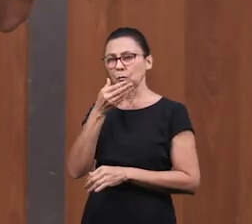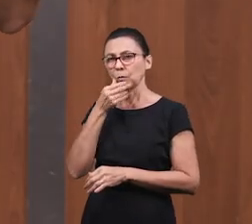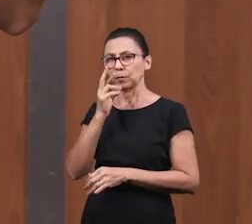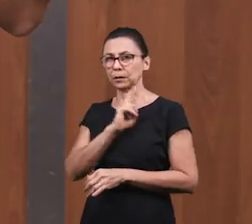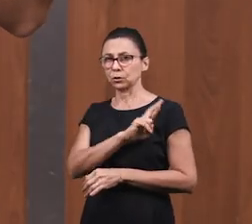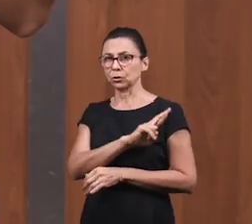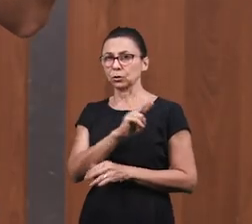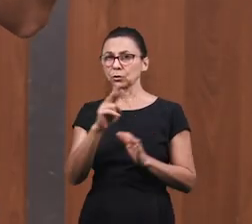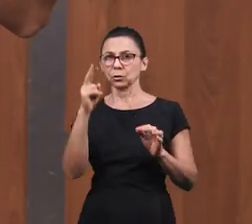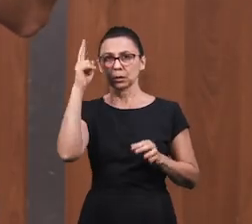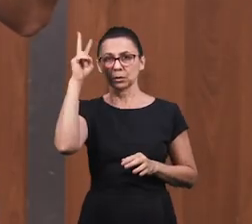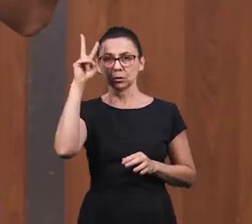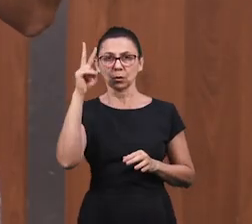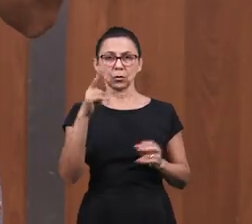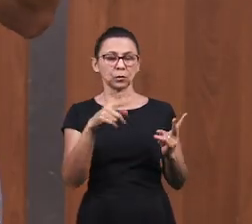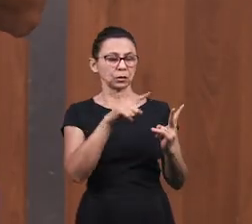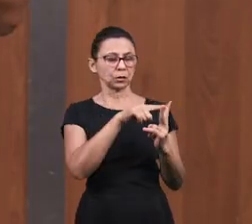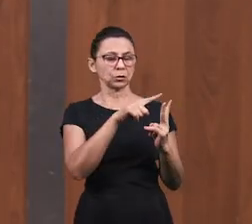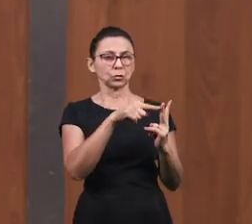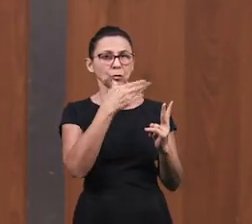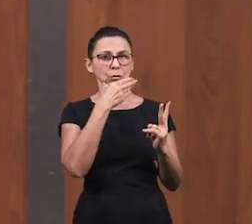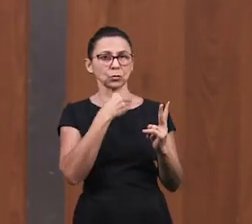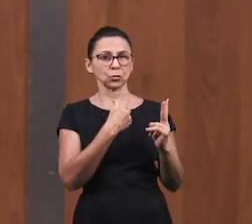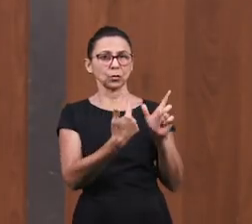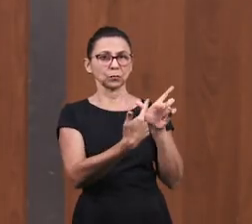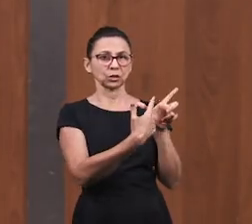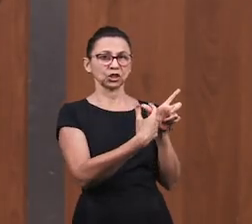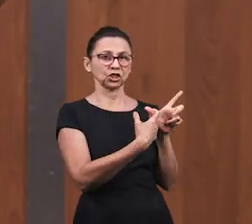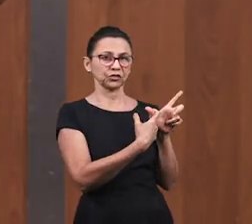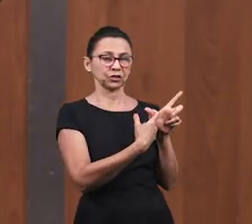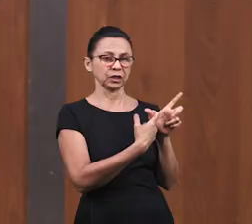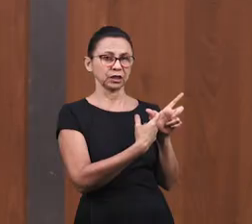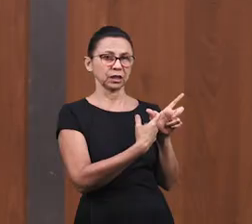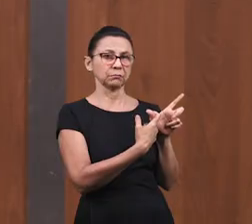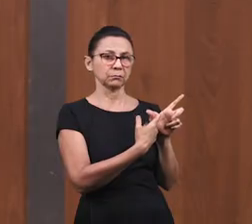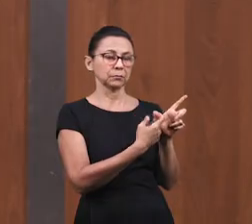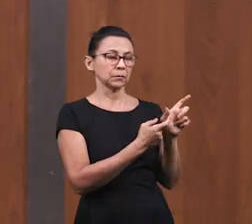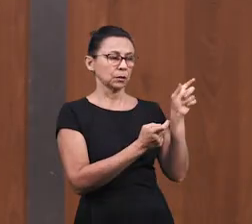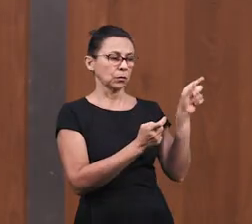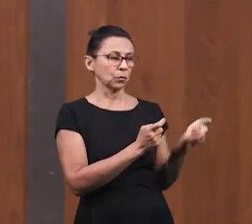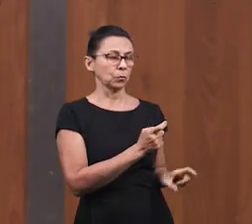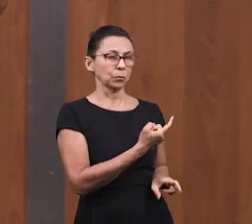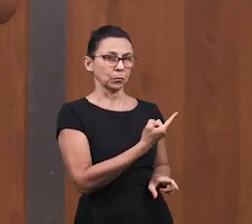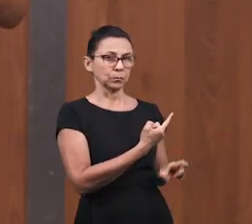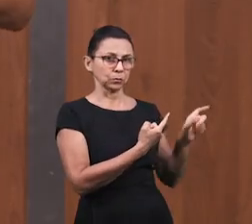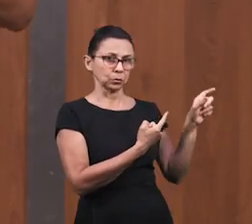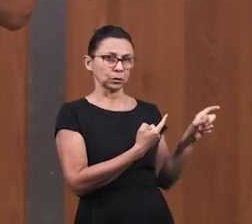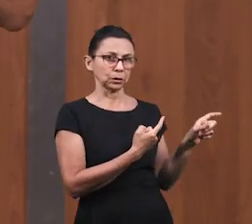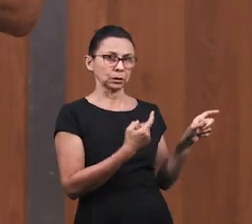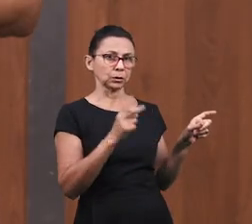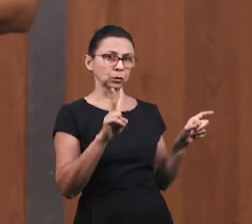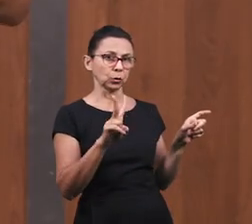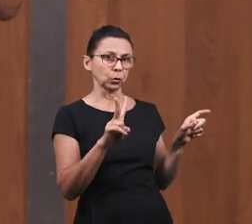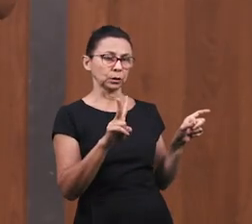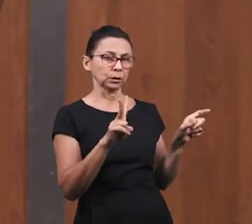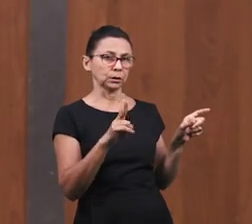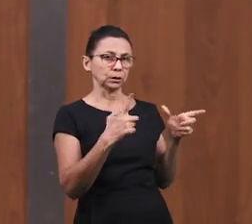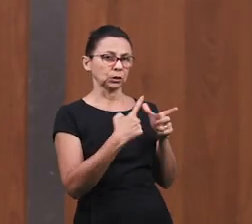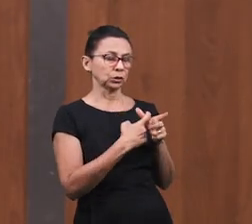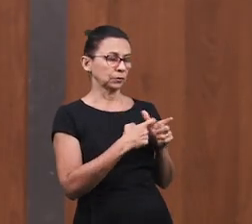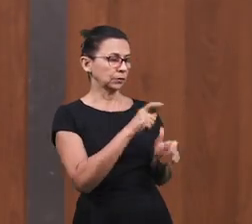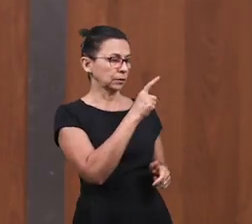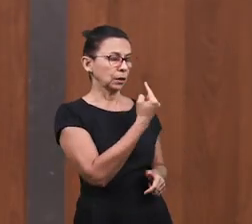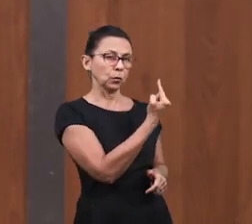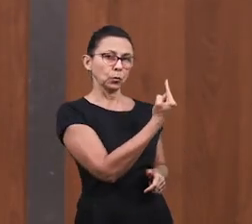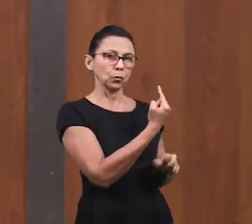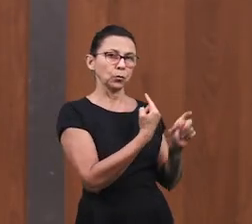nós também somos devedores. E precisamos, intermediários, clamar pelo sangue de